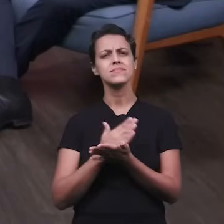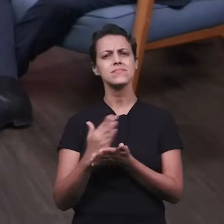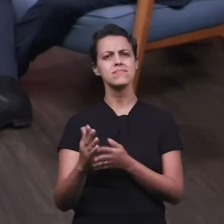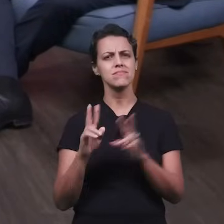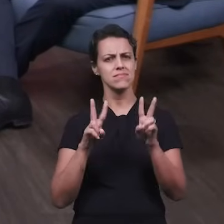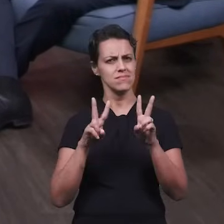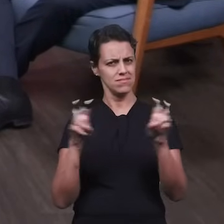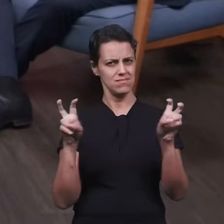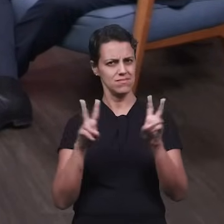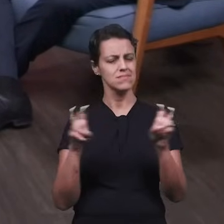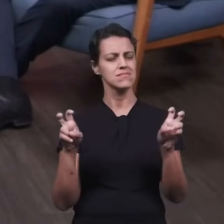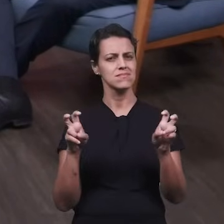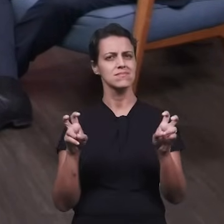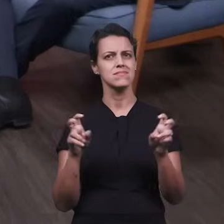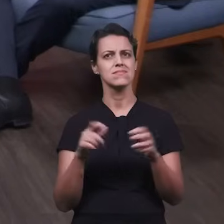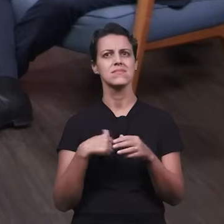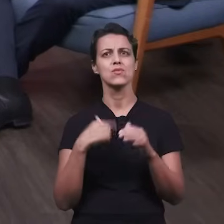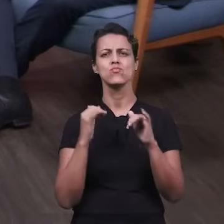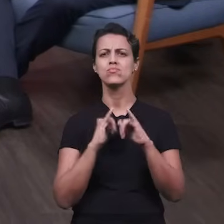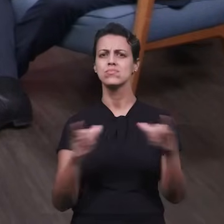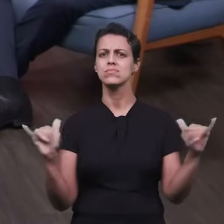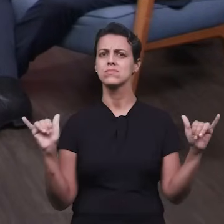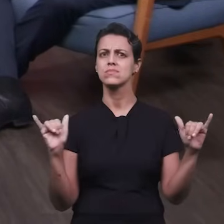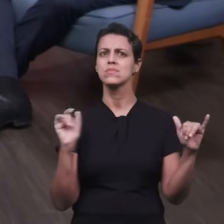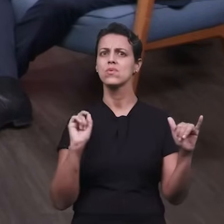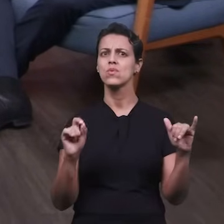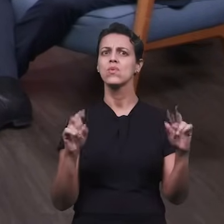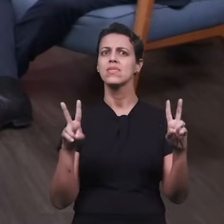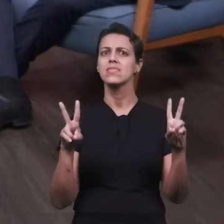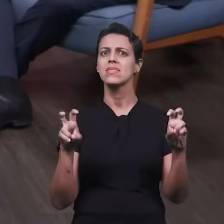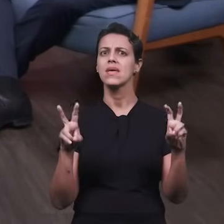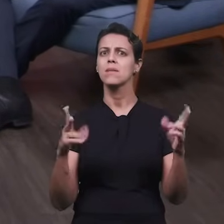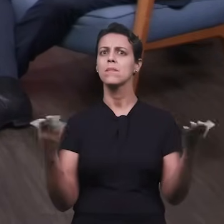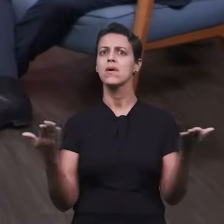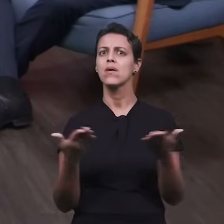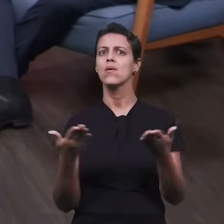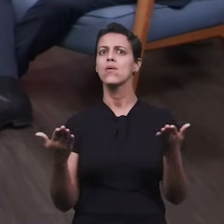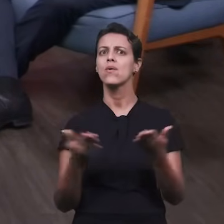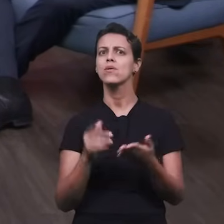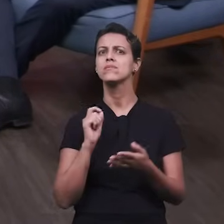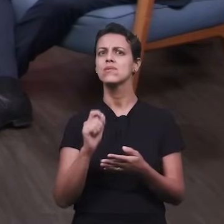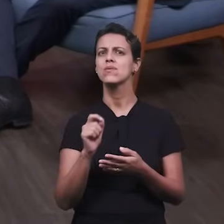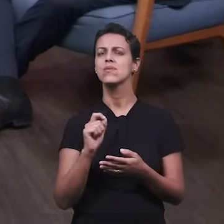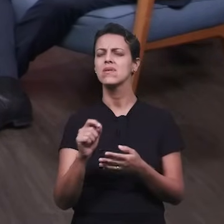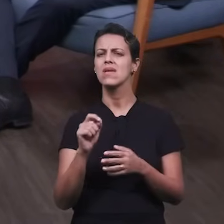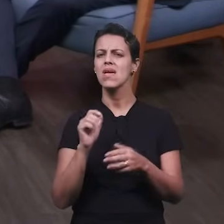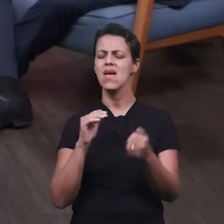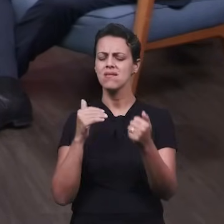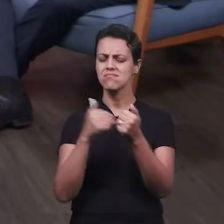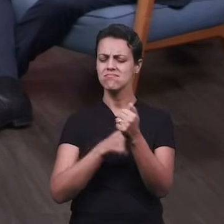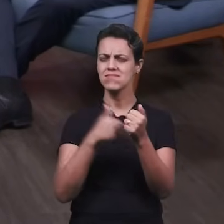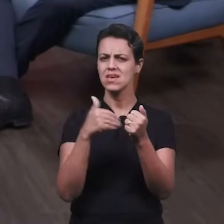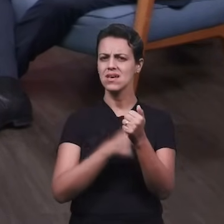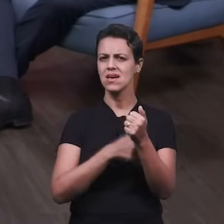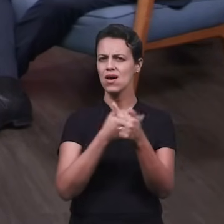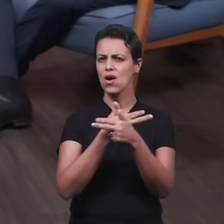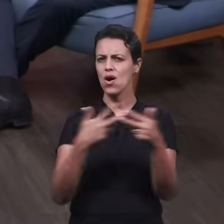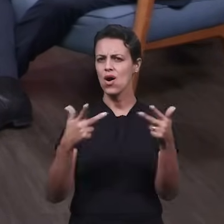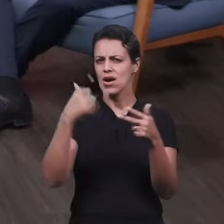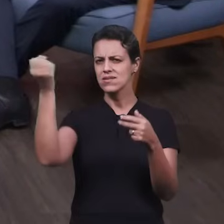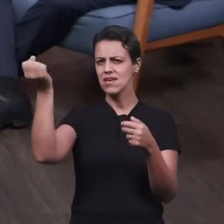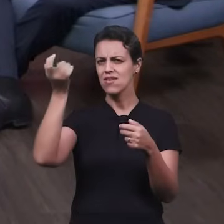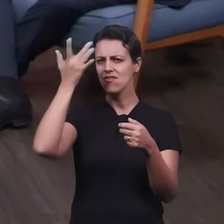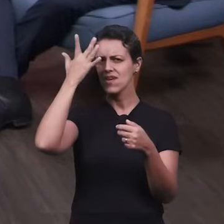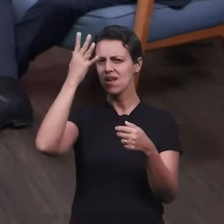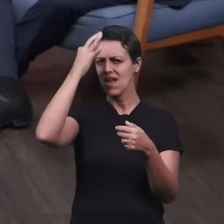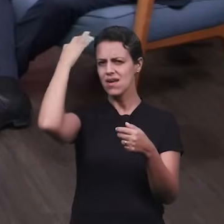no assunto propriamente dito, e eu vou já anunciar aqui que o tema do programa de hoje é acesso aos mistérios revelados pelo